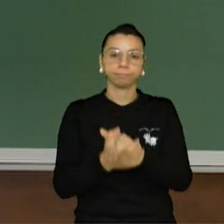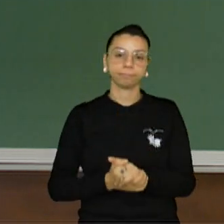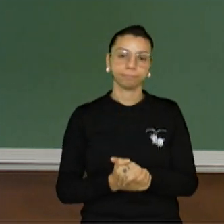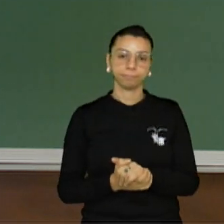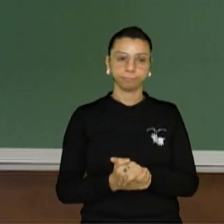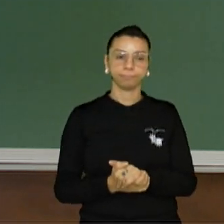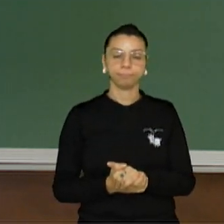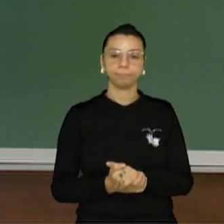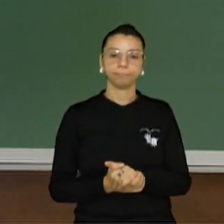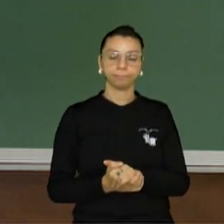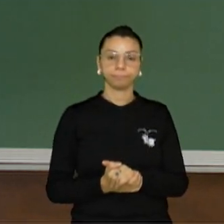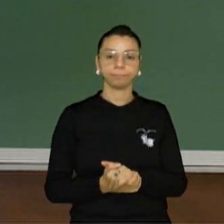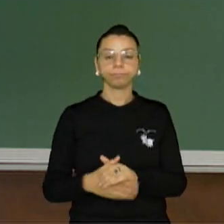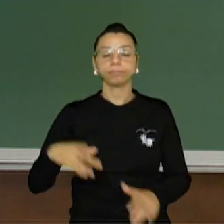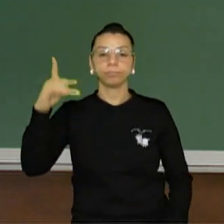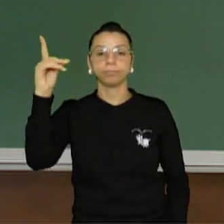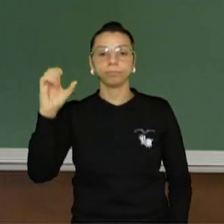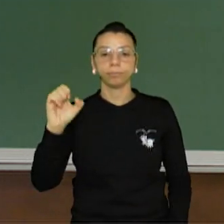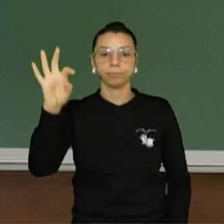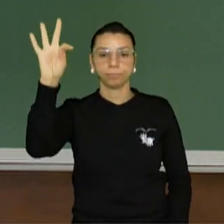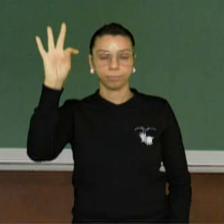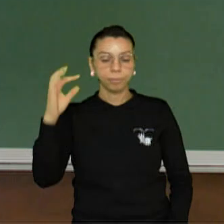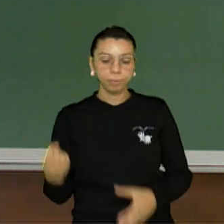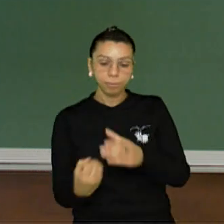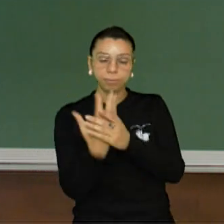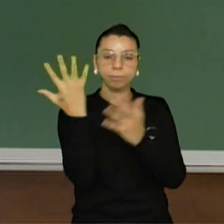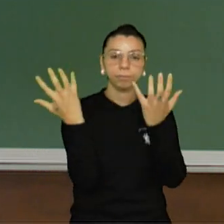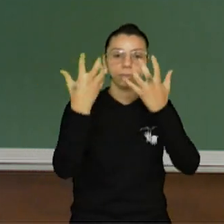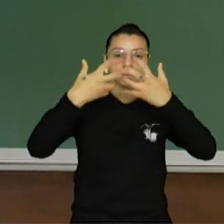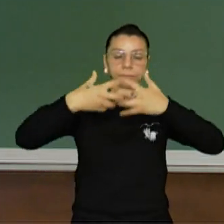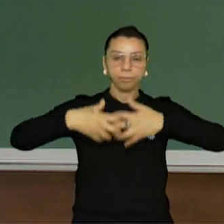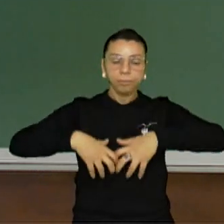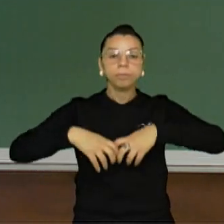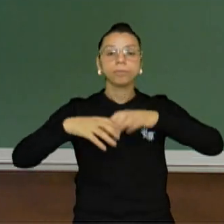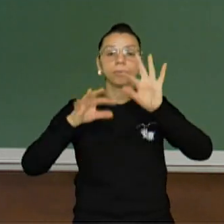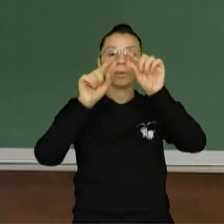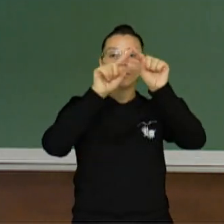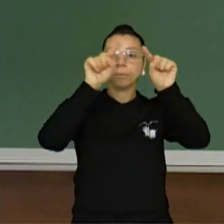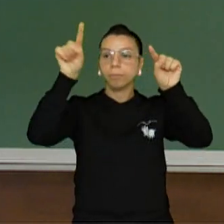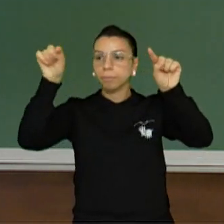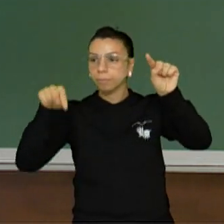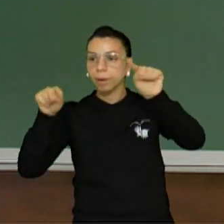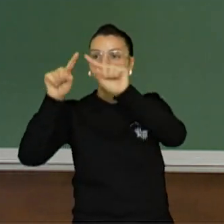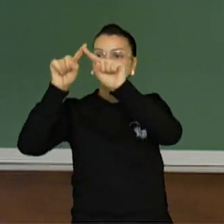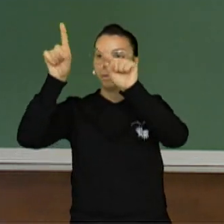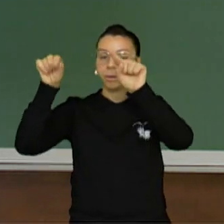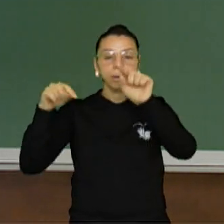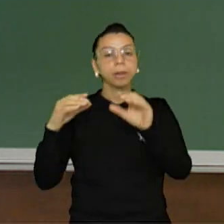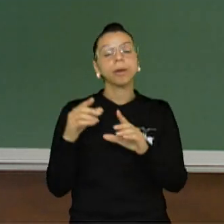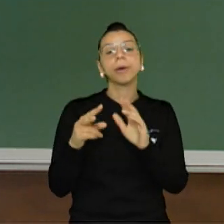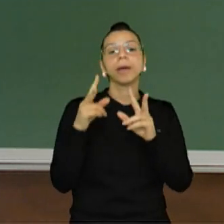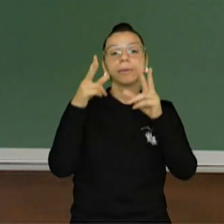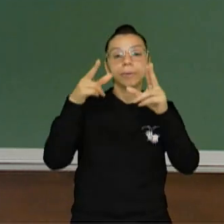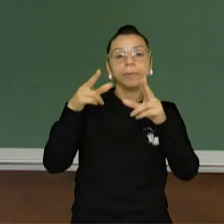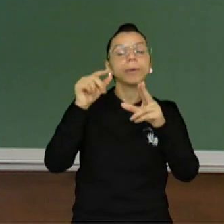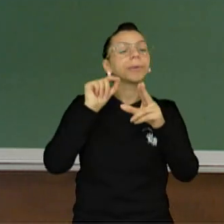alinhados. E o que o determinante formado pelas coordenadas dos pontos seja igual a 0. Então, a gente vai pegar o